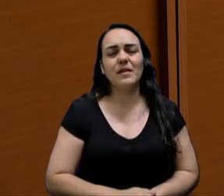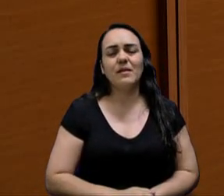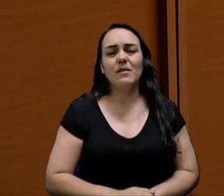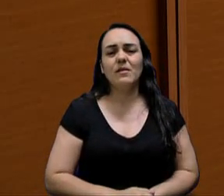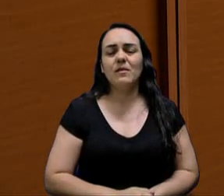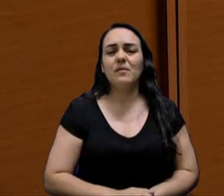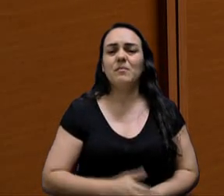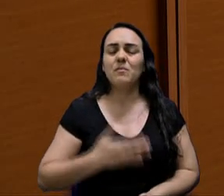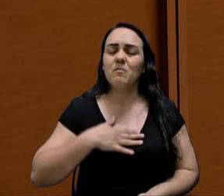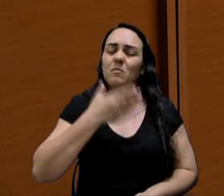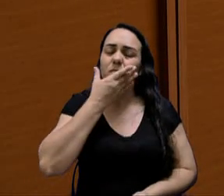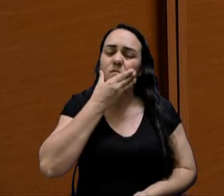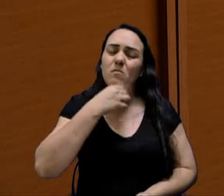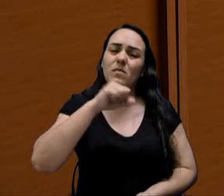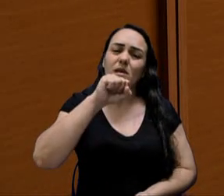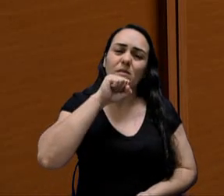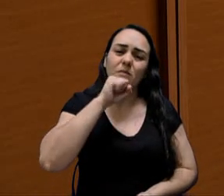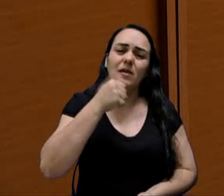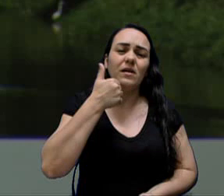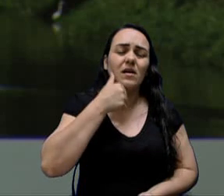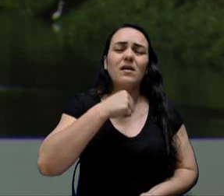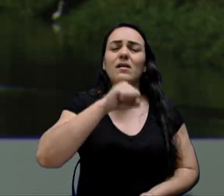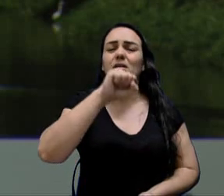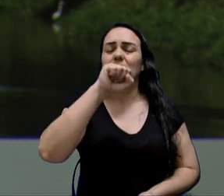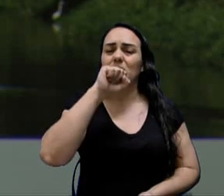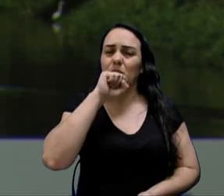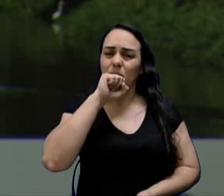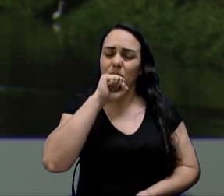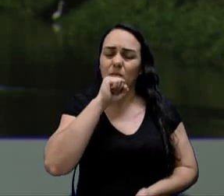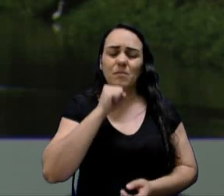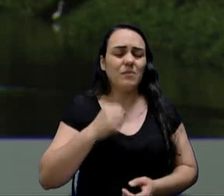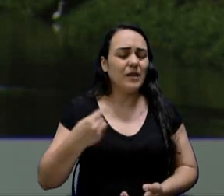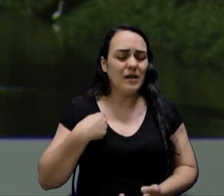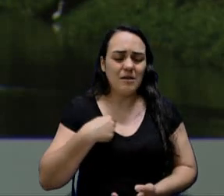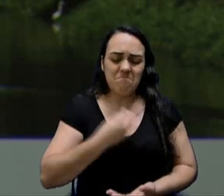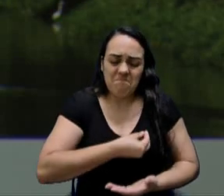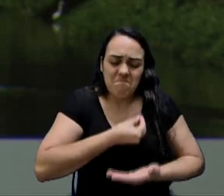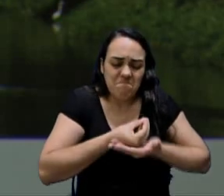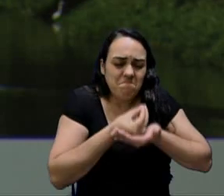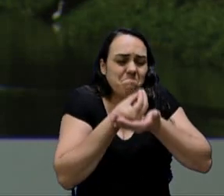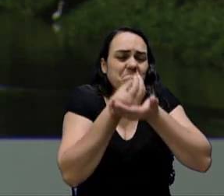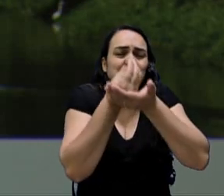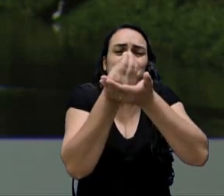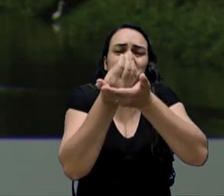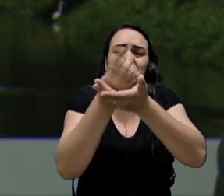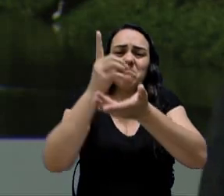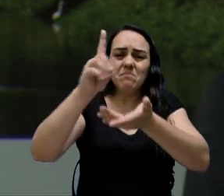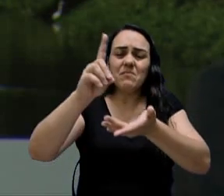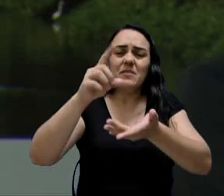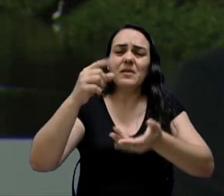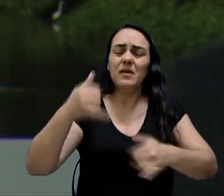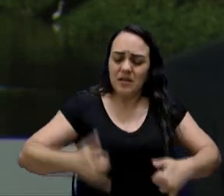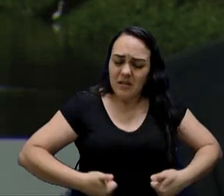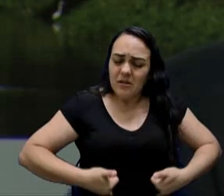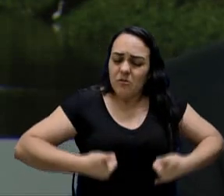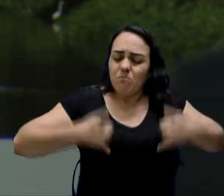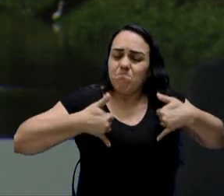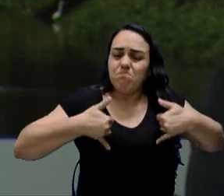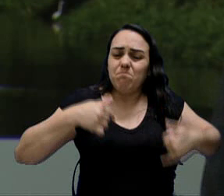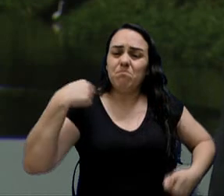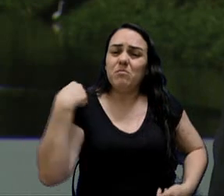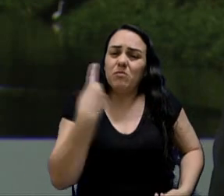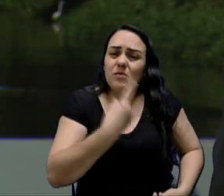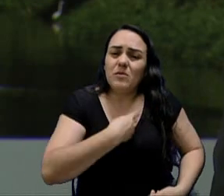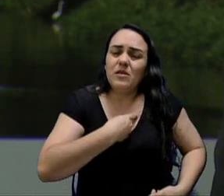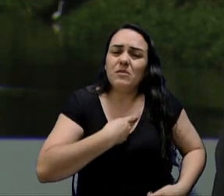Aos meus pais, Osmar e Clarita, devo tudo. Se hoje sinto orgulho do lugar